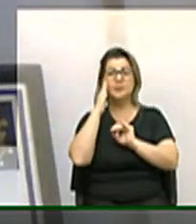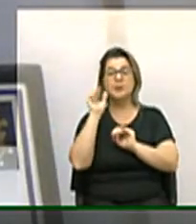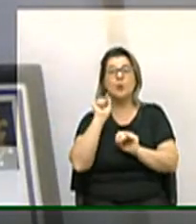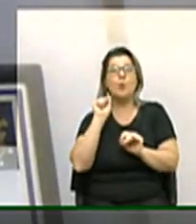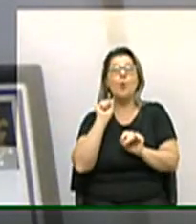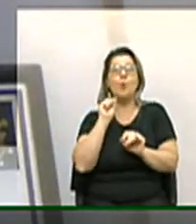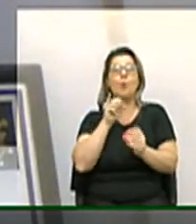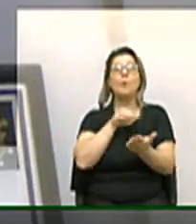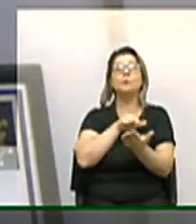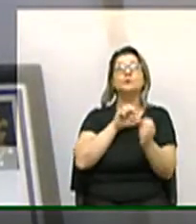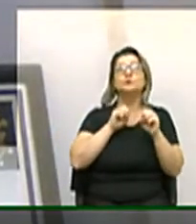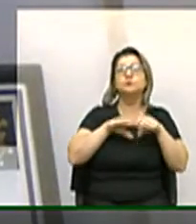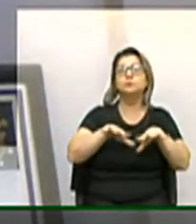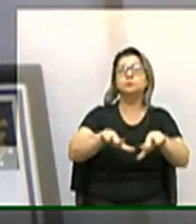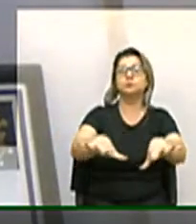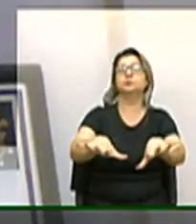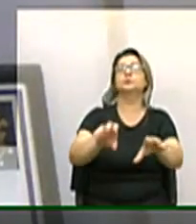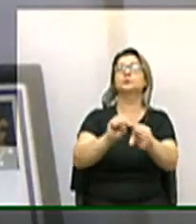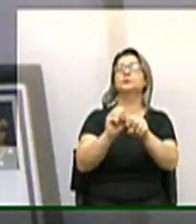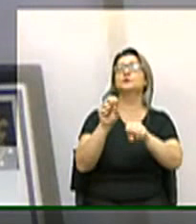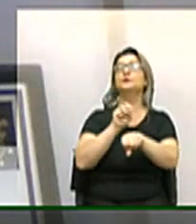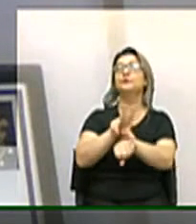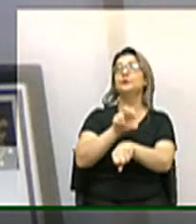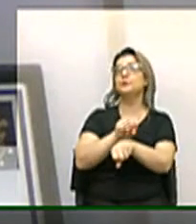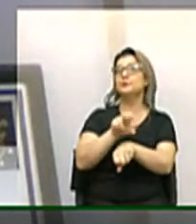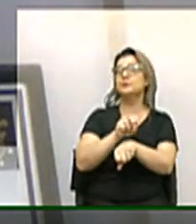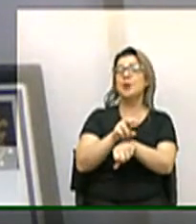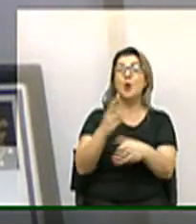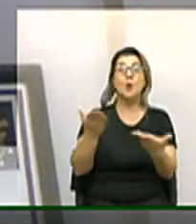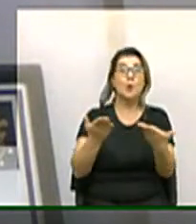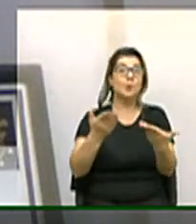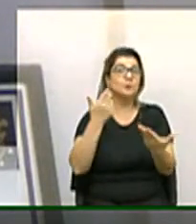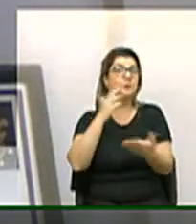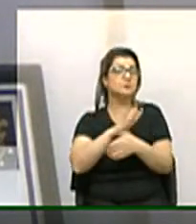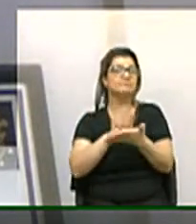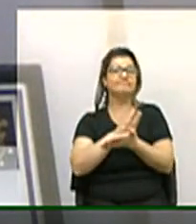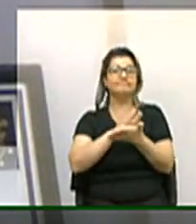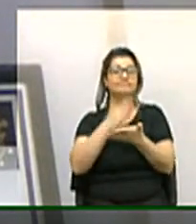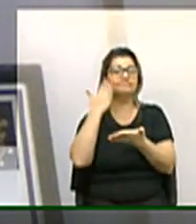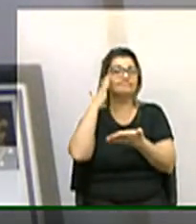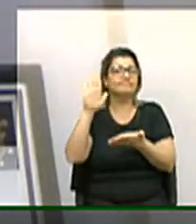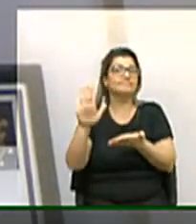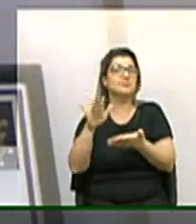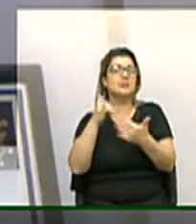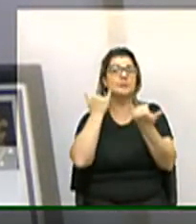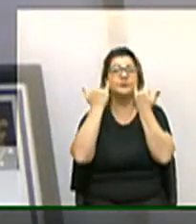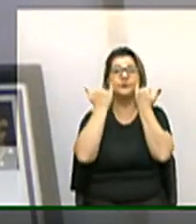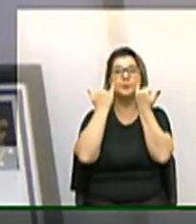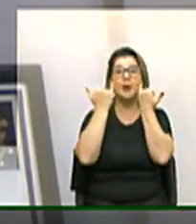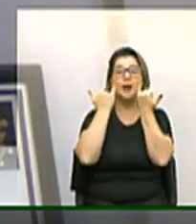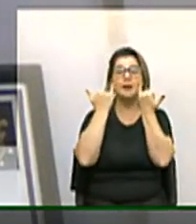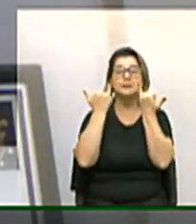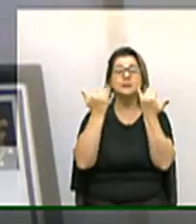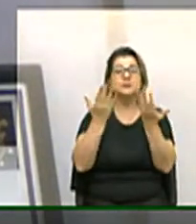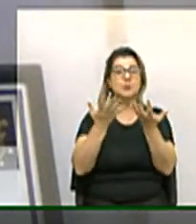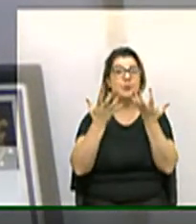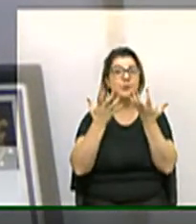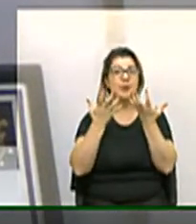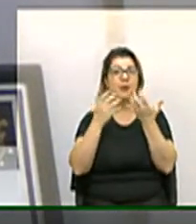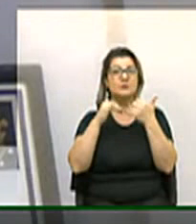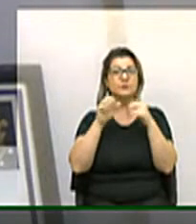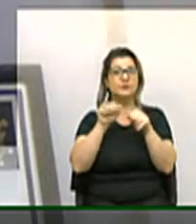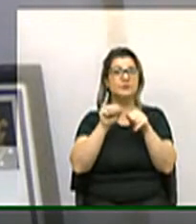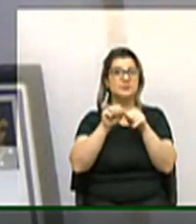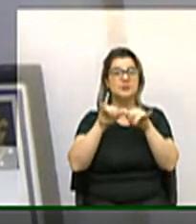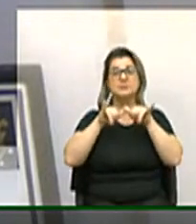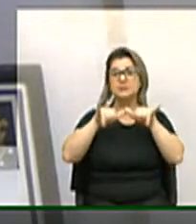na nossa comunidade, coisa que hoje ninguém sabe dizer. Então eu quero aqui fazer essa denúncia, senhor presidente. O governo do Estado está